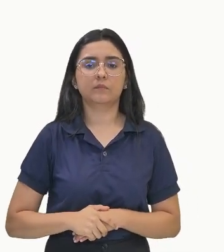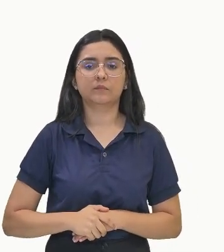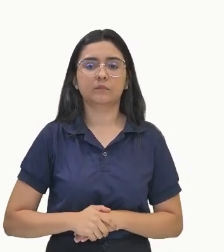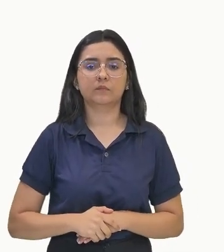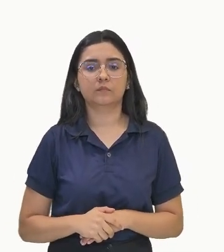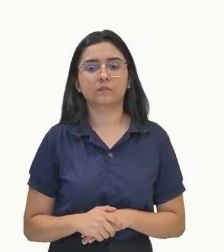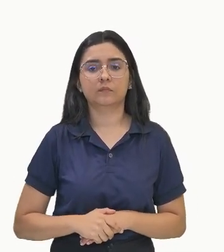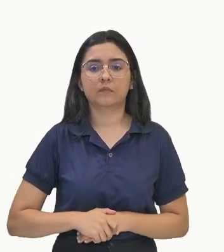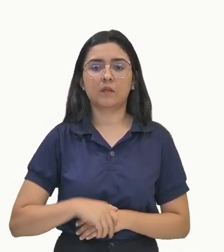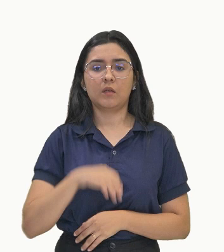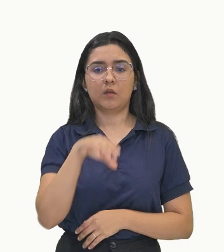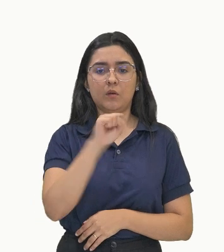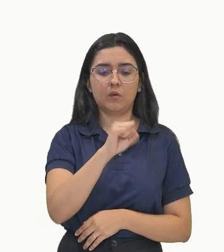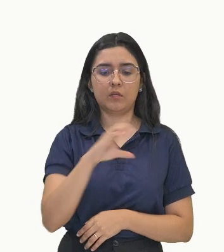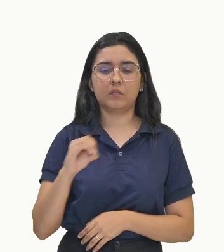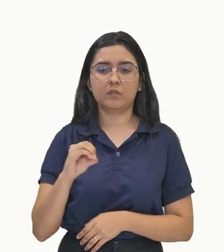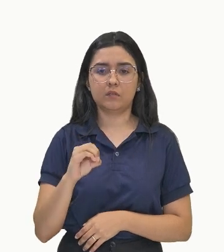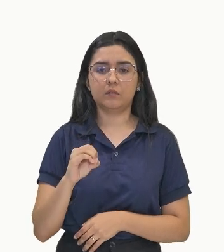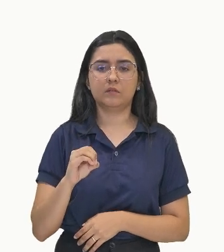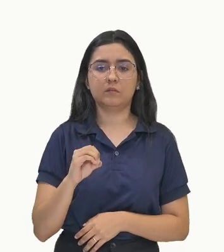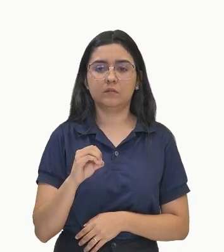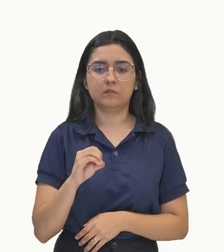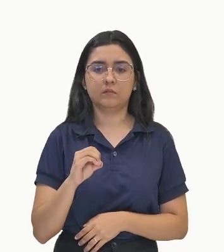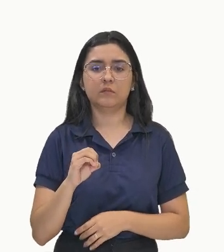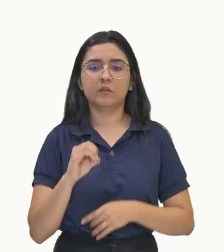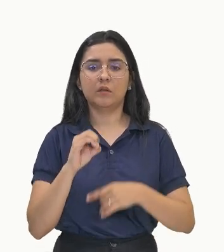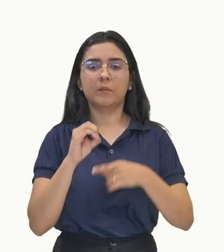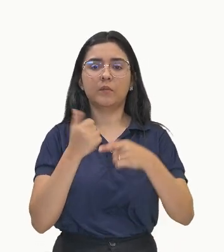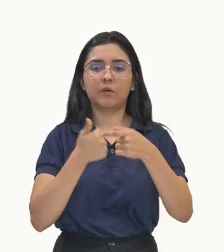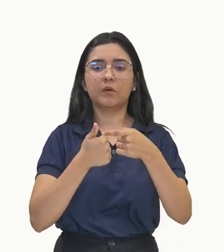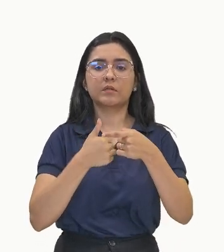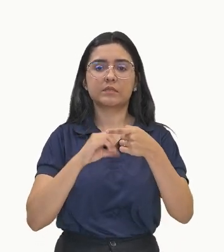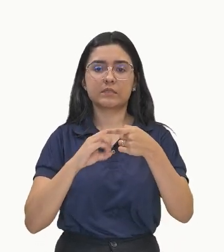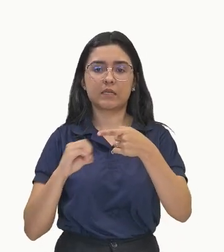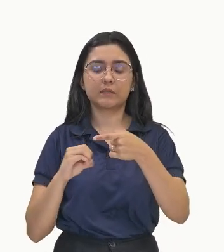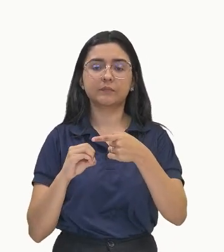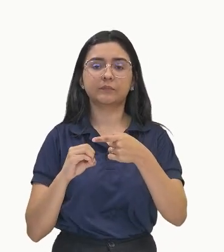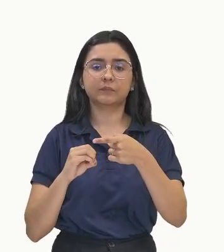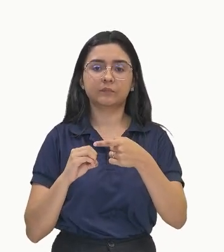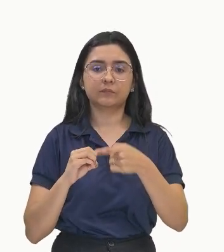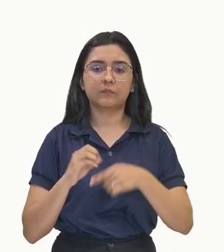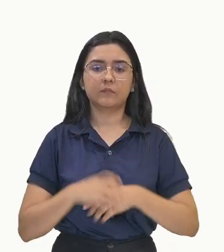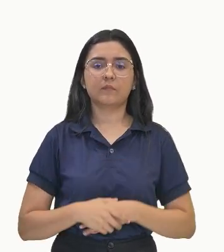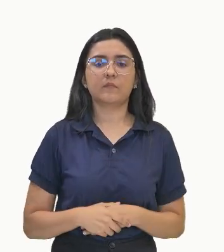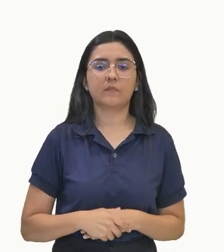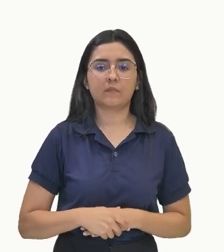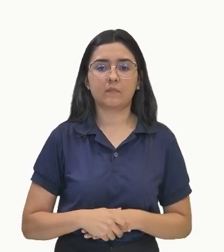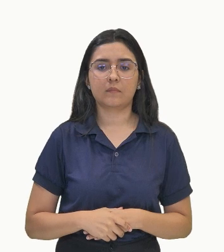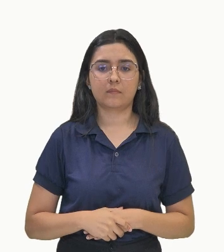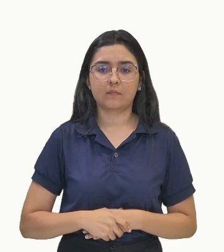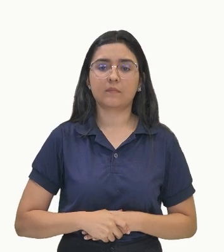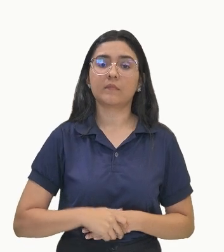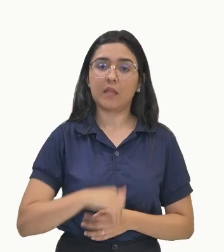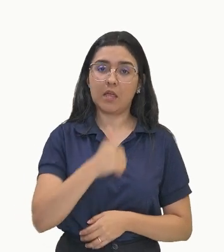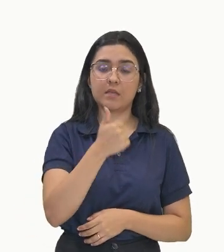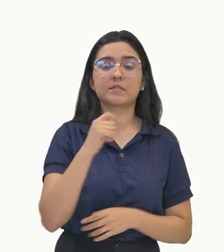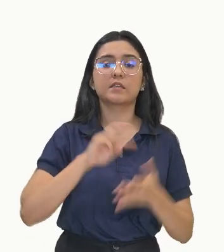falo 80 por 100, é o 80 por